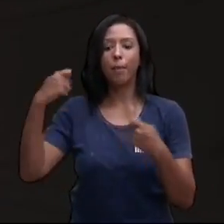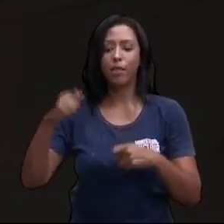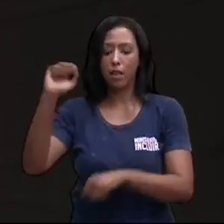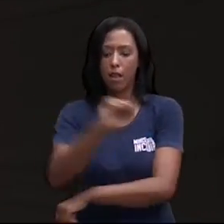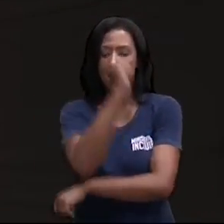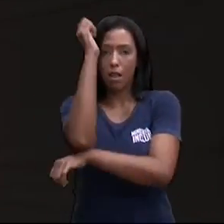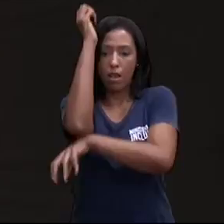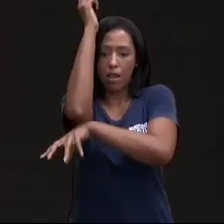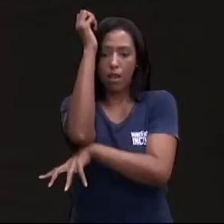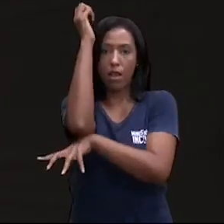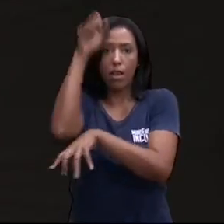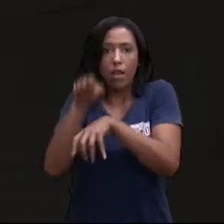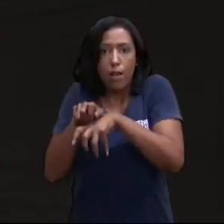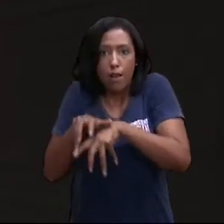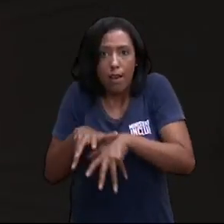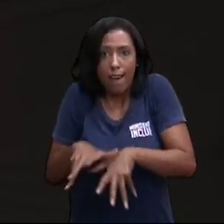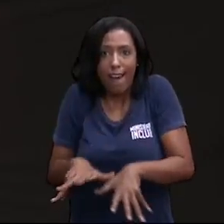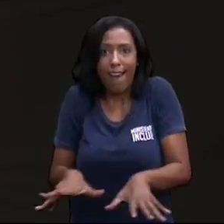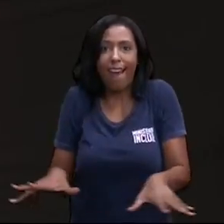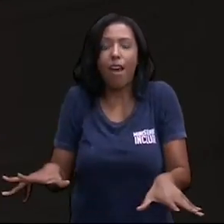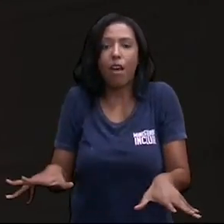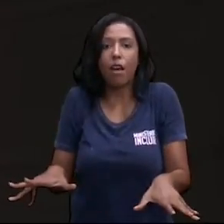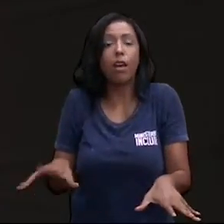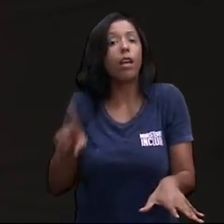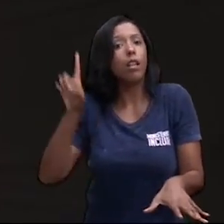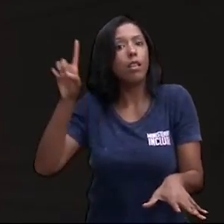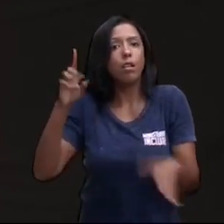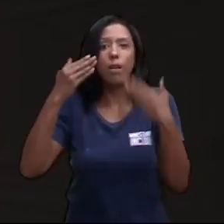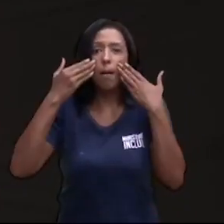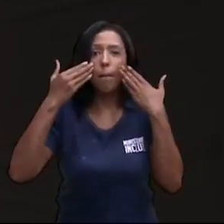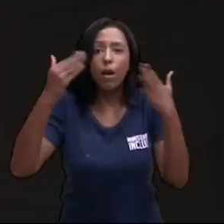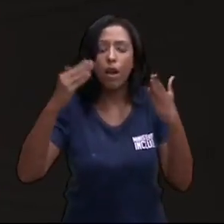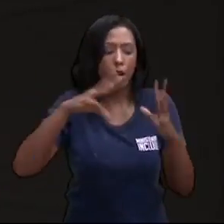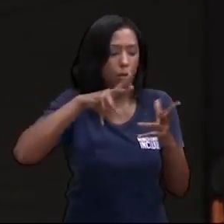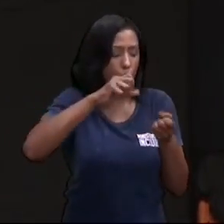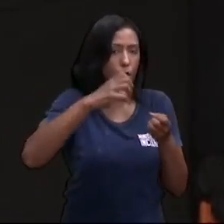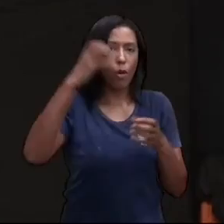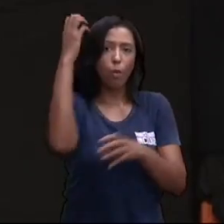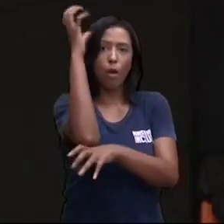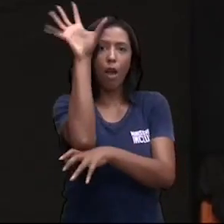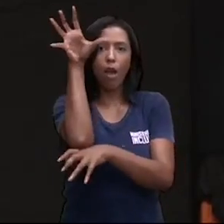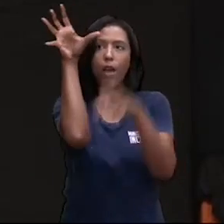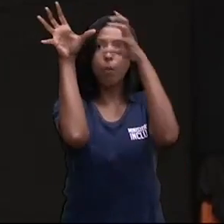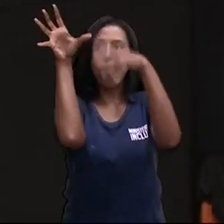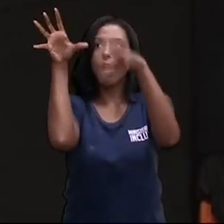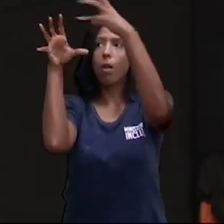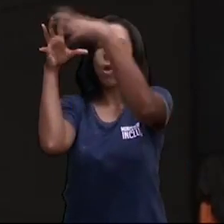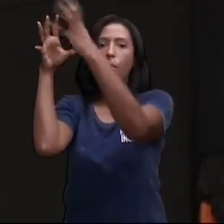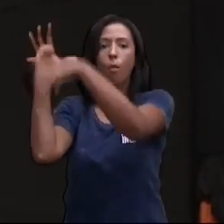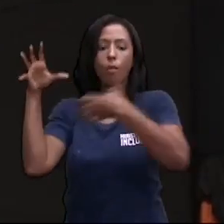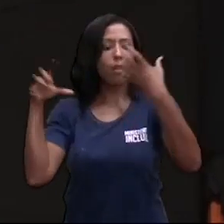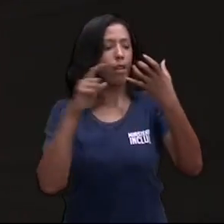Deus e Deus vai revelar o mundo fruto e muito fruto Mas você tem que acreditar